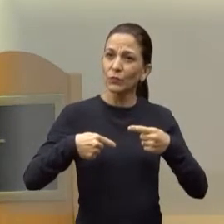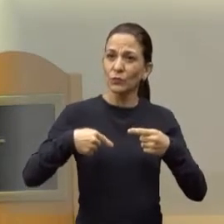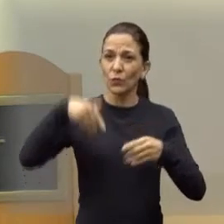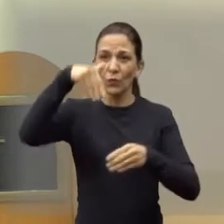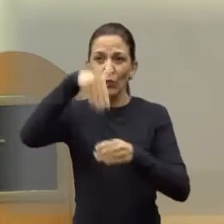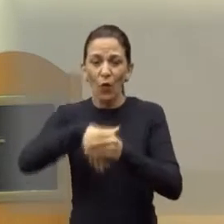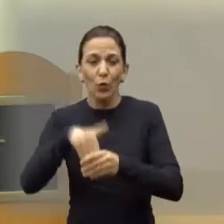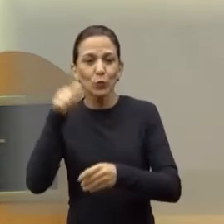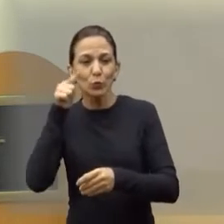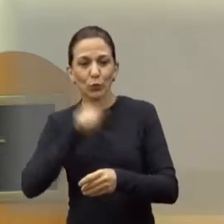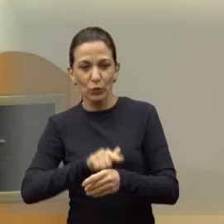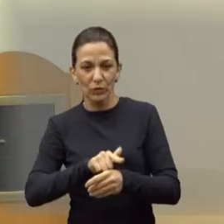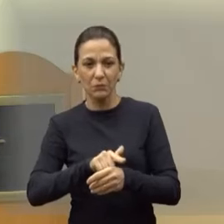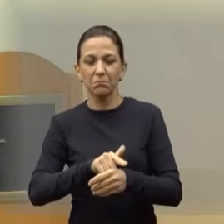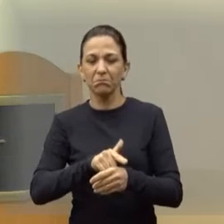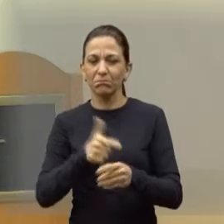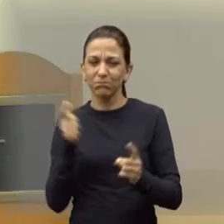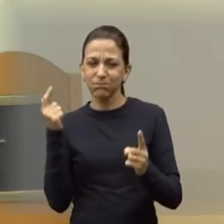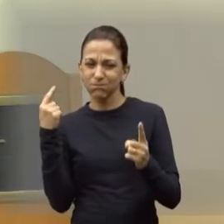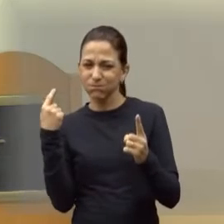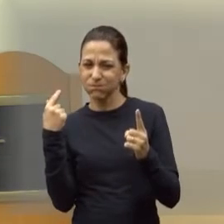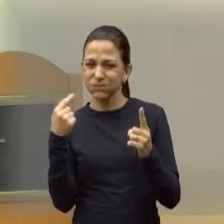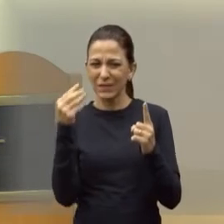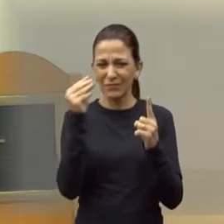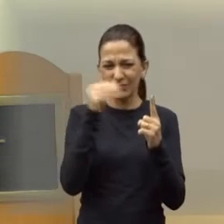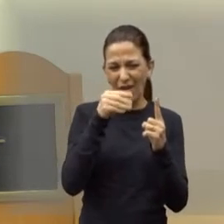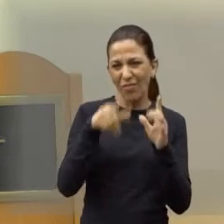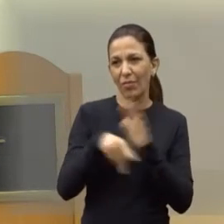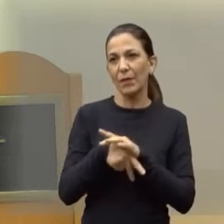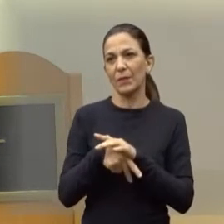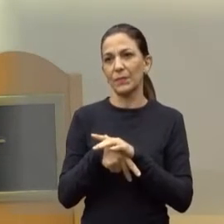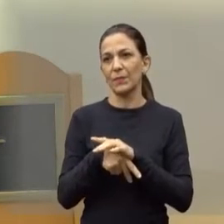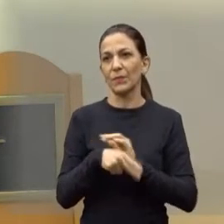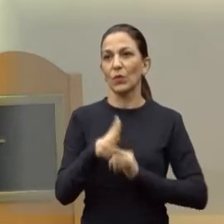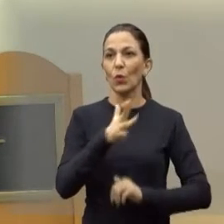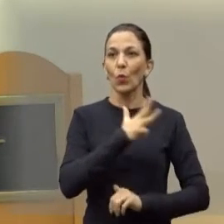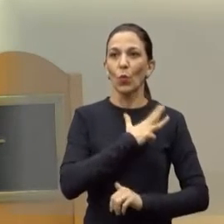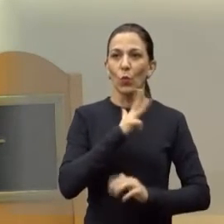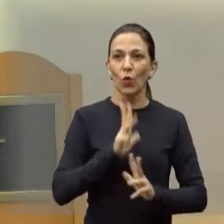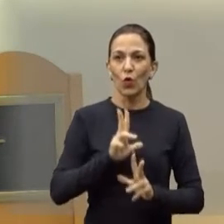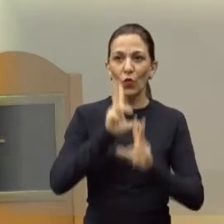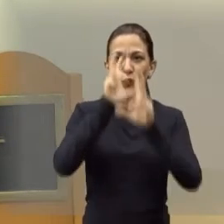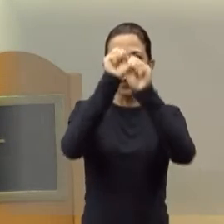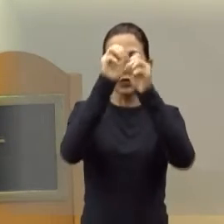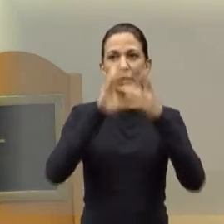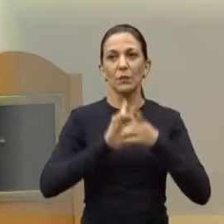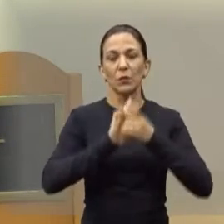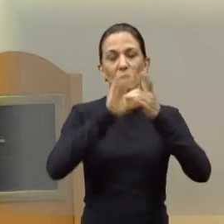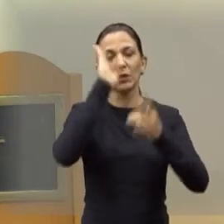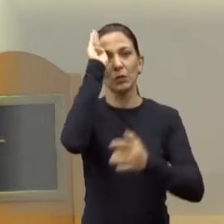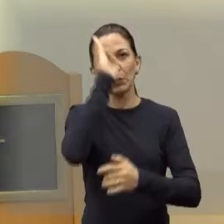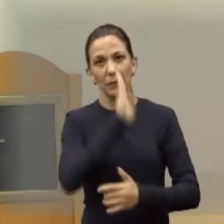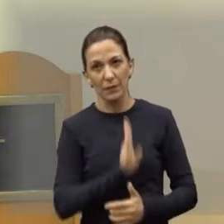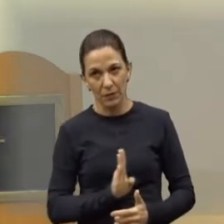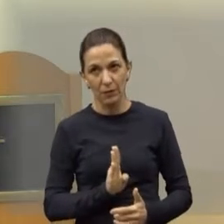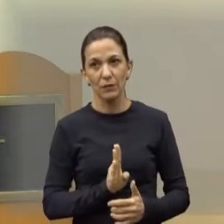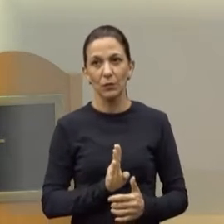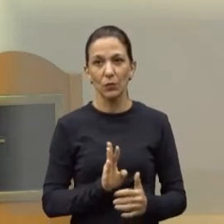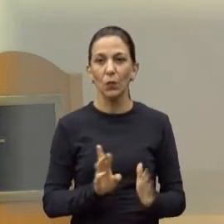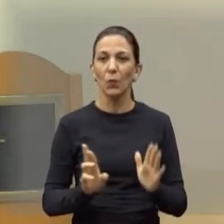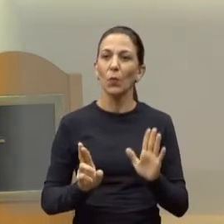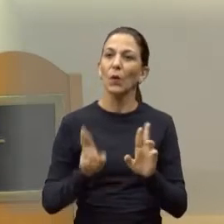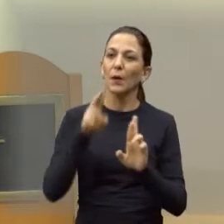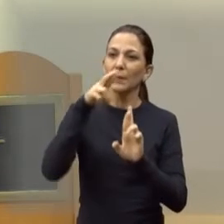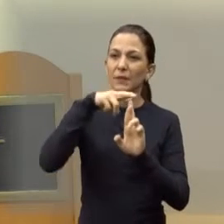voto a vitória do presidente Lula representa o fortalecimento da Democracia brasileira representa